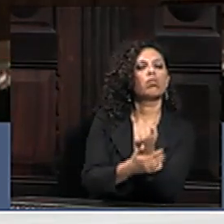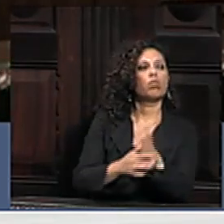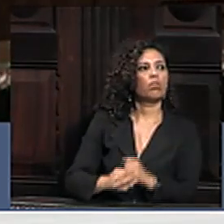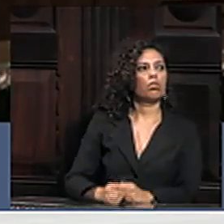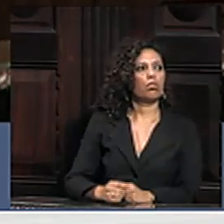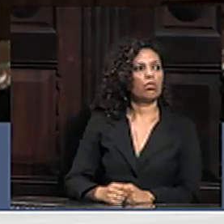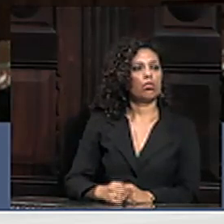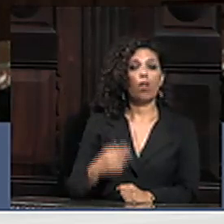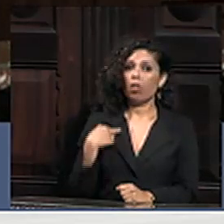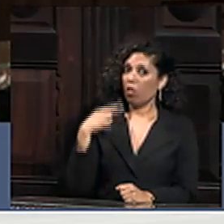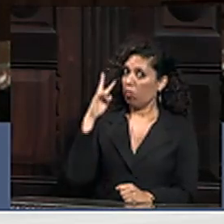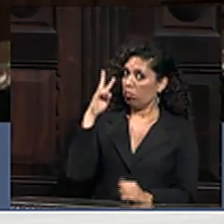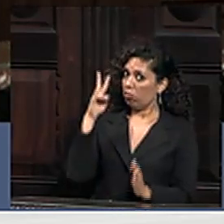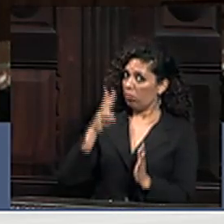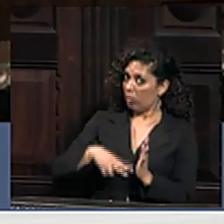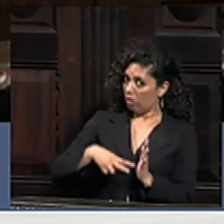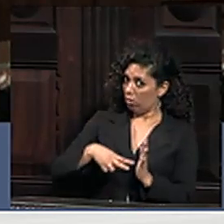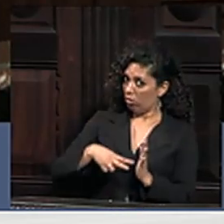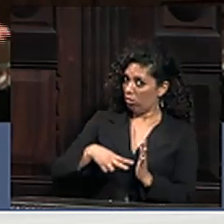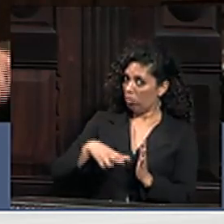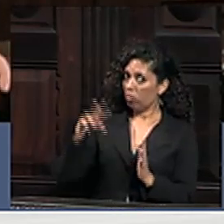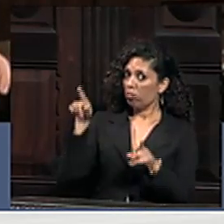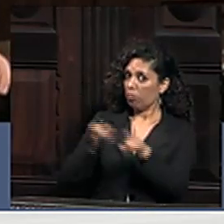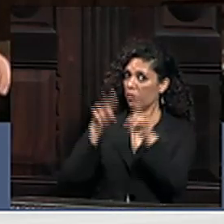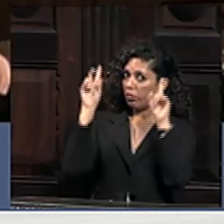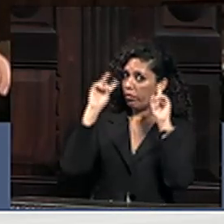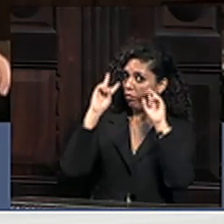Estou dizendo o que eu li no jornal.